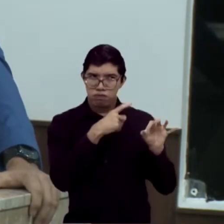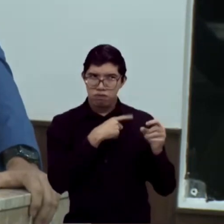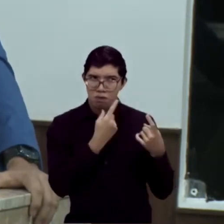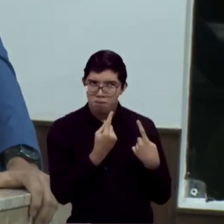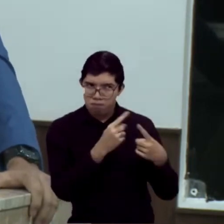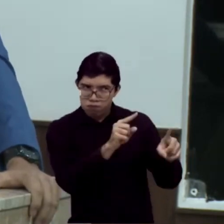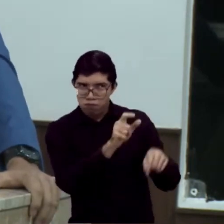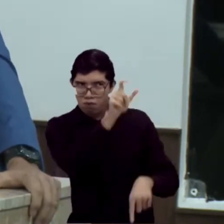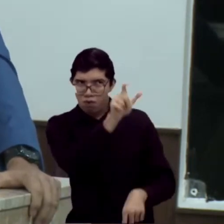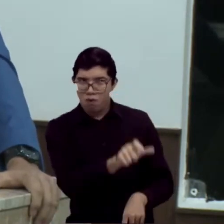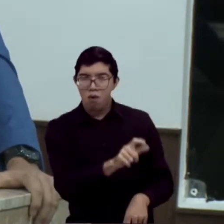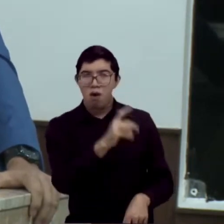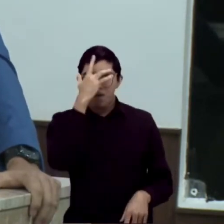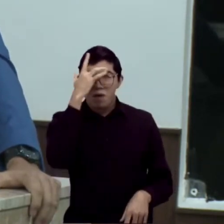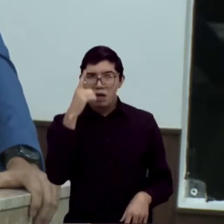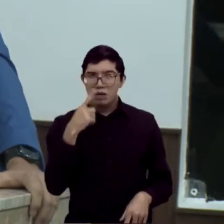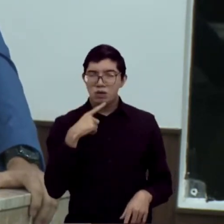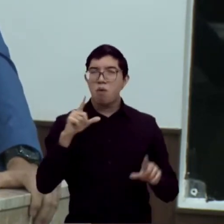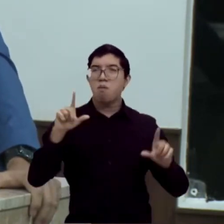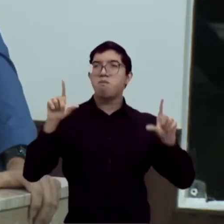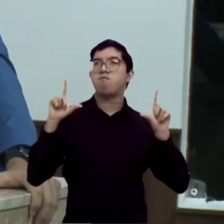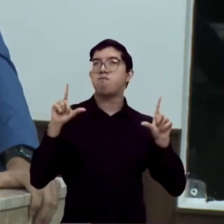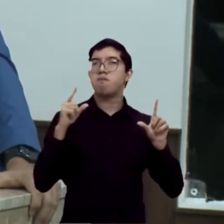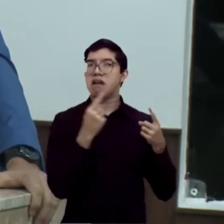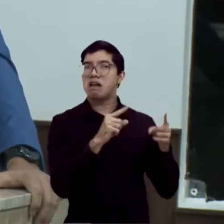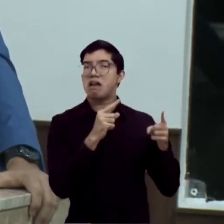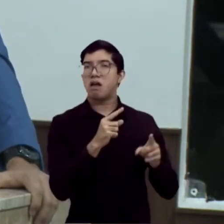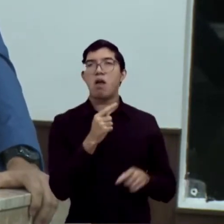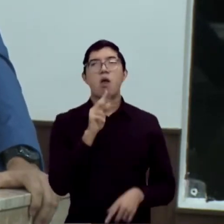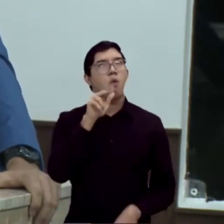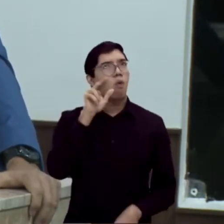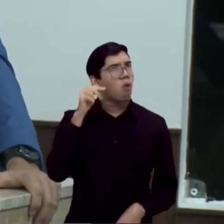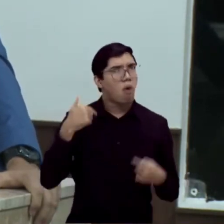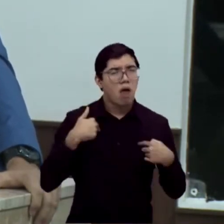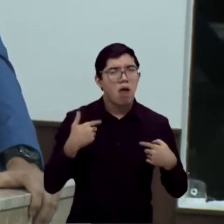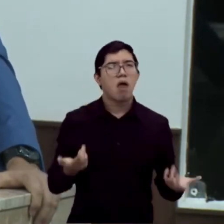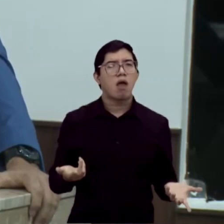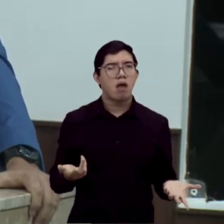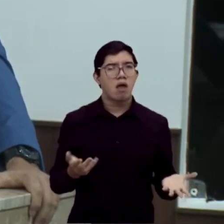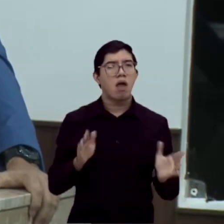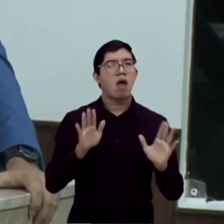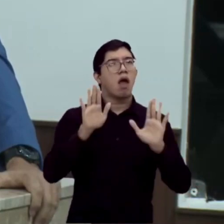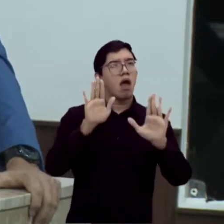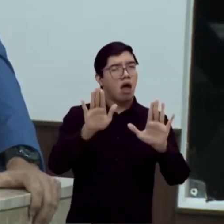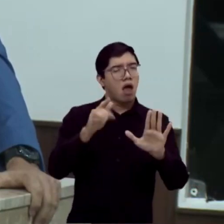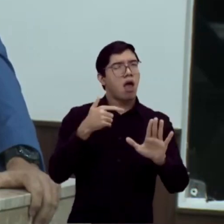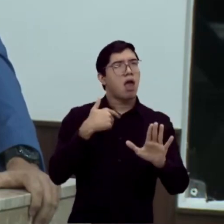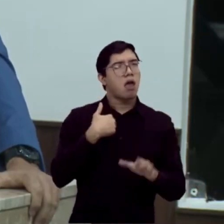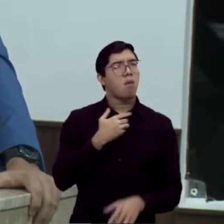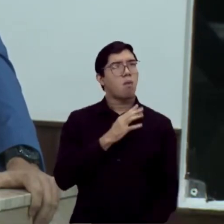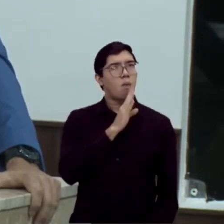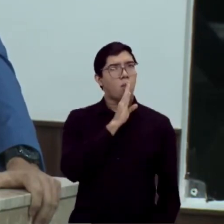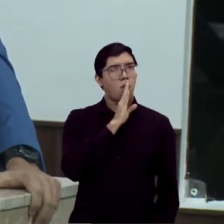Seja homem, porque eu sou. Eu, por enquanto, estou calado ainda. Por enquanto, eu estou calado.